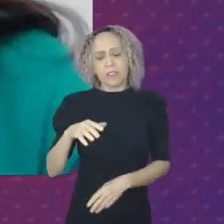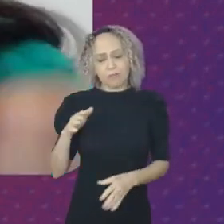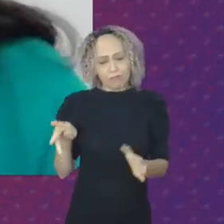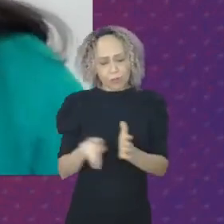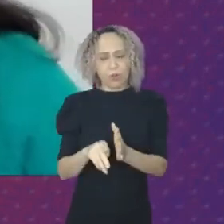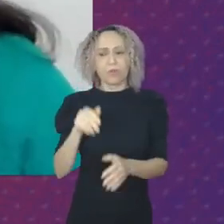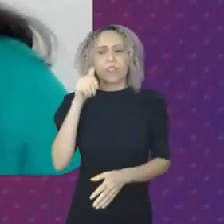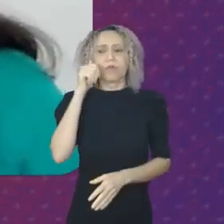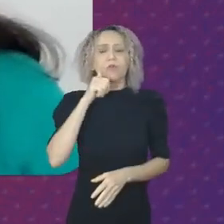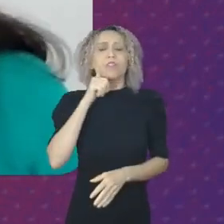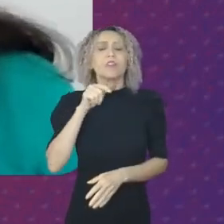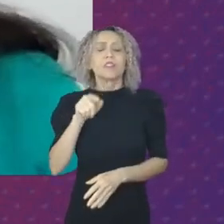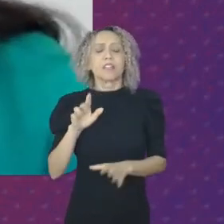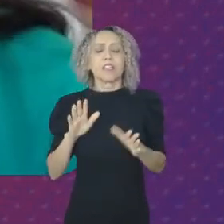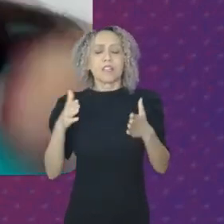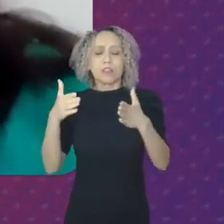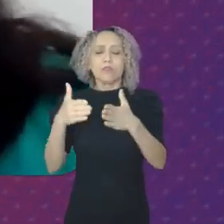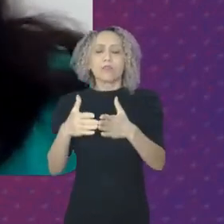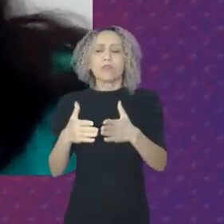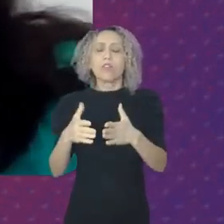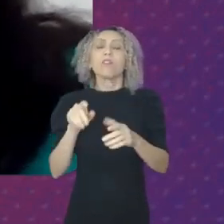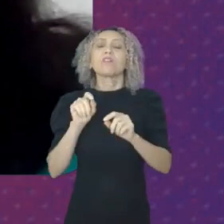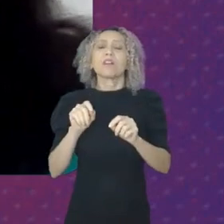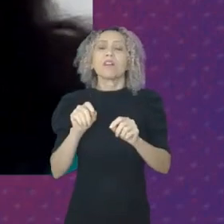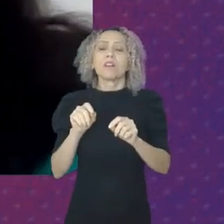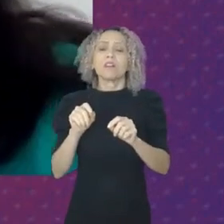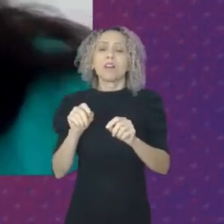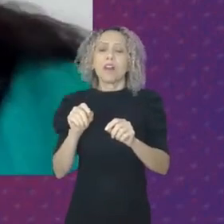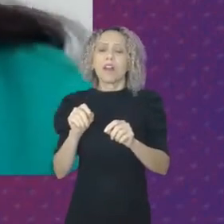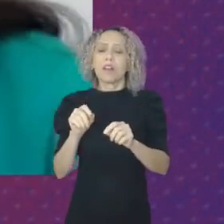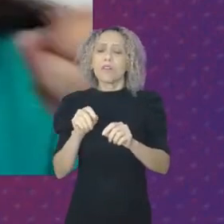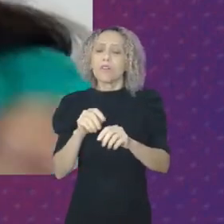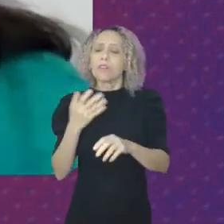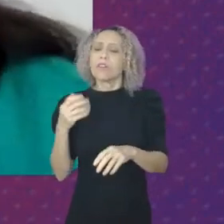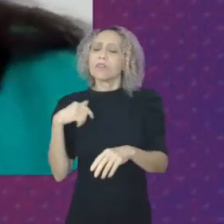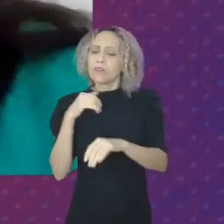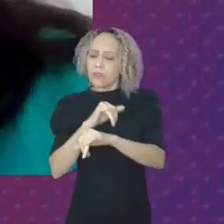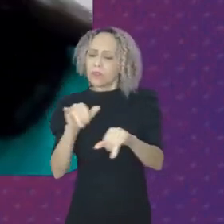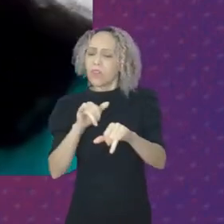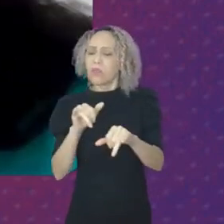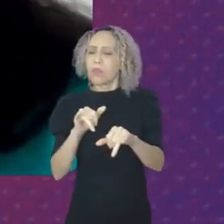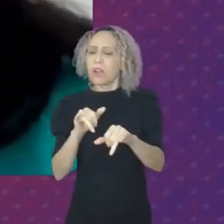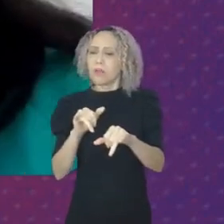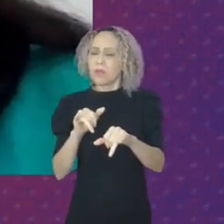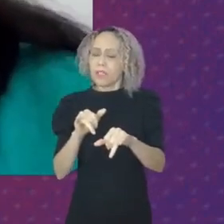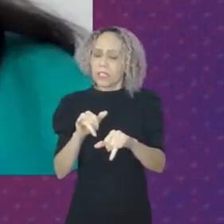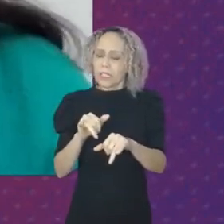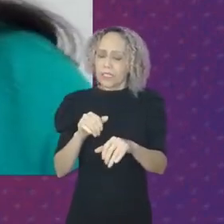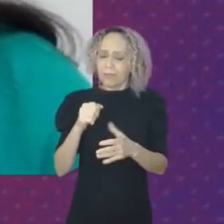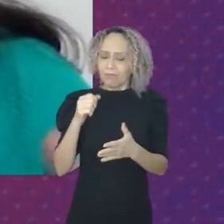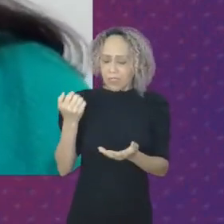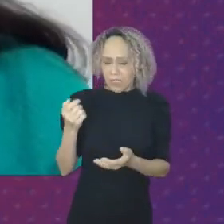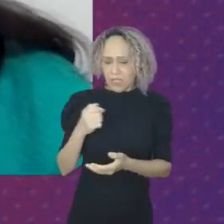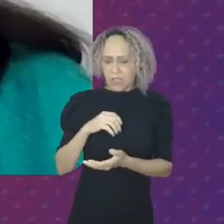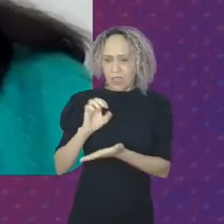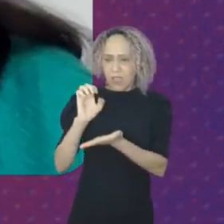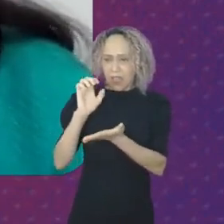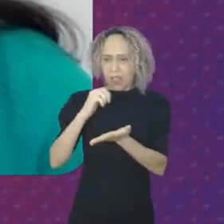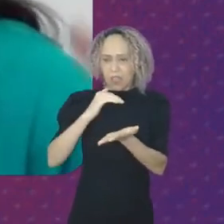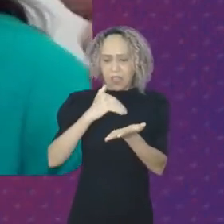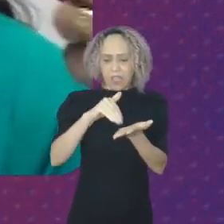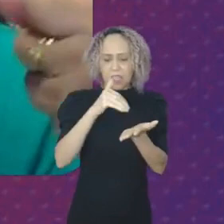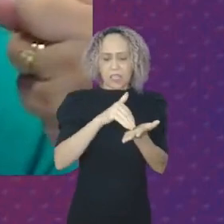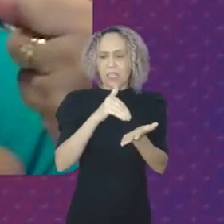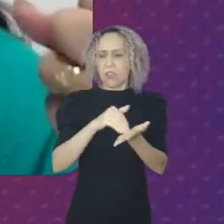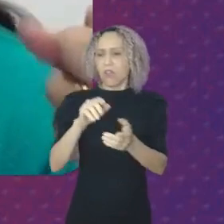esse fórum e foi colocada a necessidade que essas mulheres, essas secretárias, gestoras estaduais, abracem,